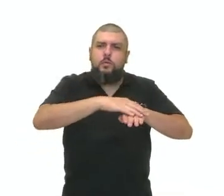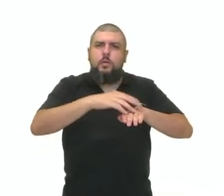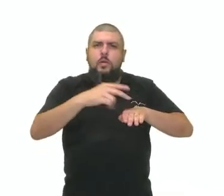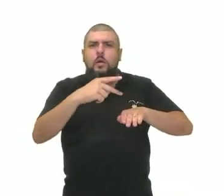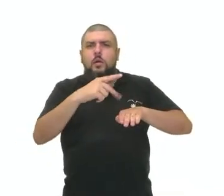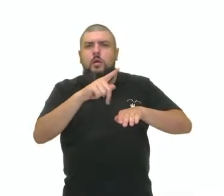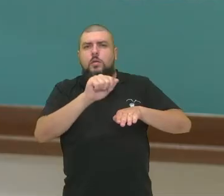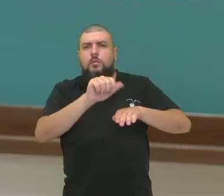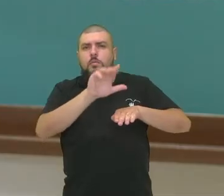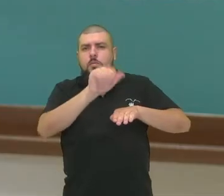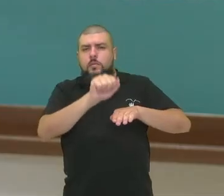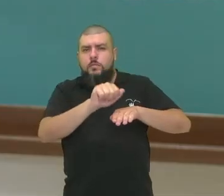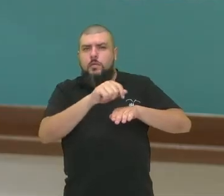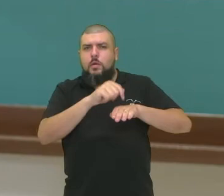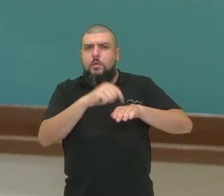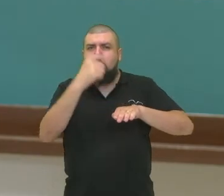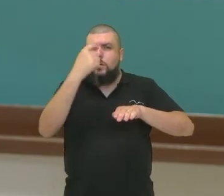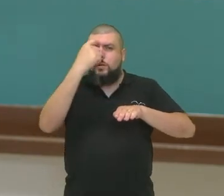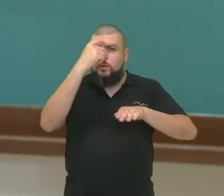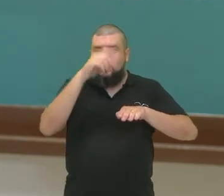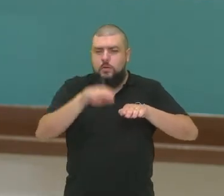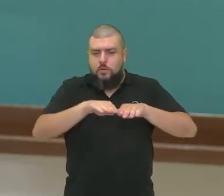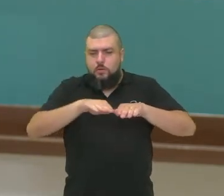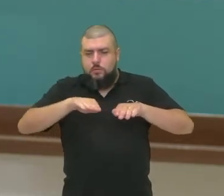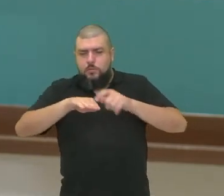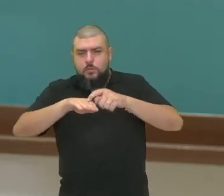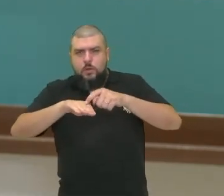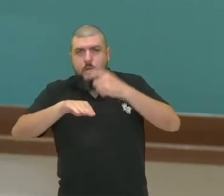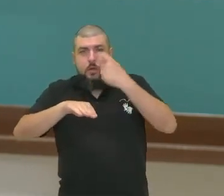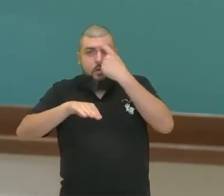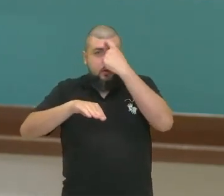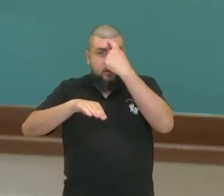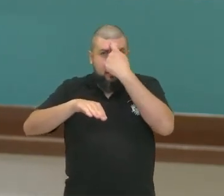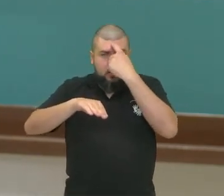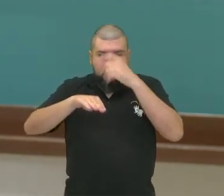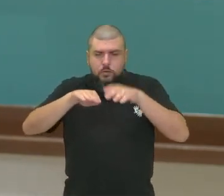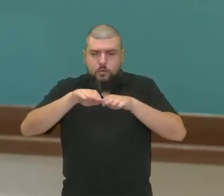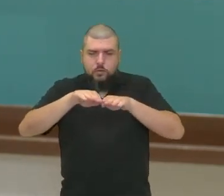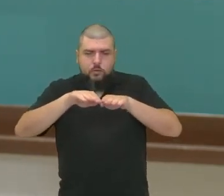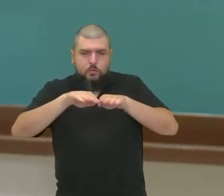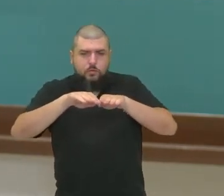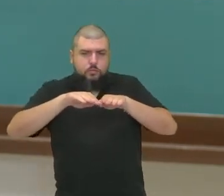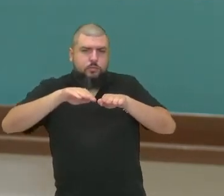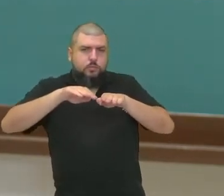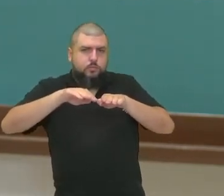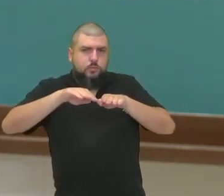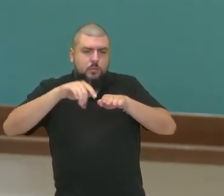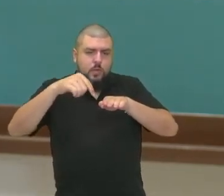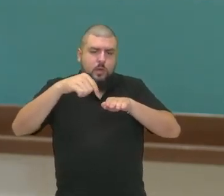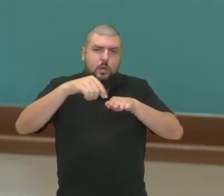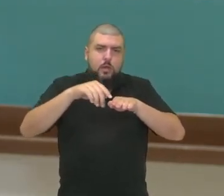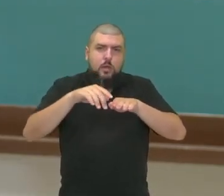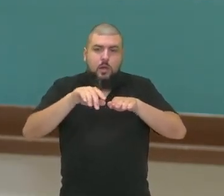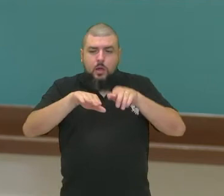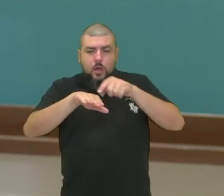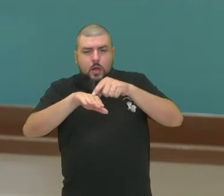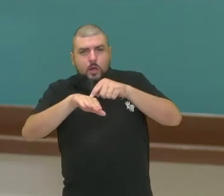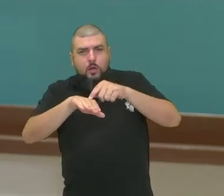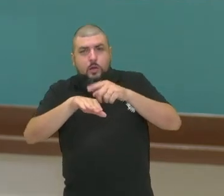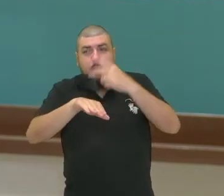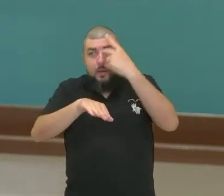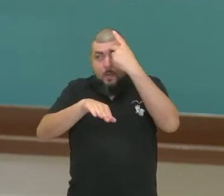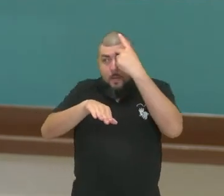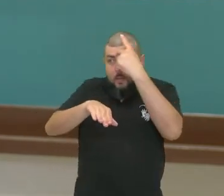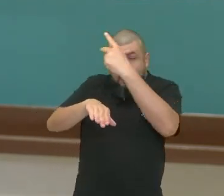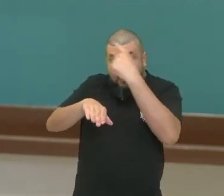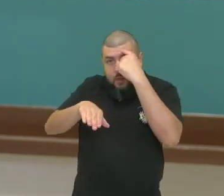indiana, que ela está sendo levada para um lado, e a placa africana está sendo levada para um outro lado. Resultado, está, entre aspas, está